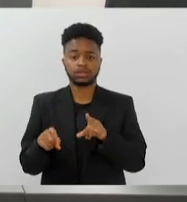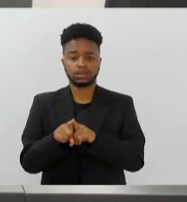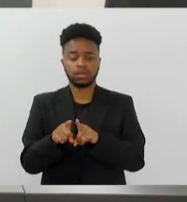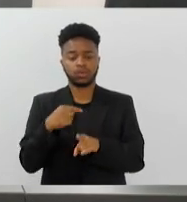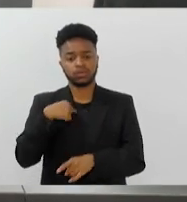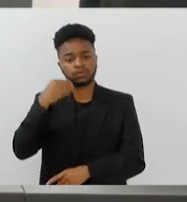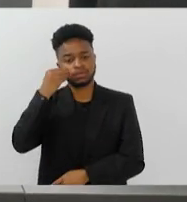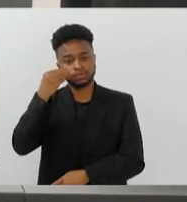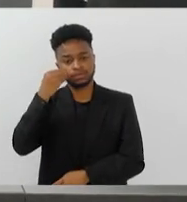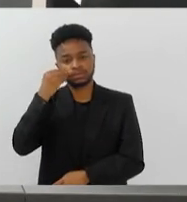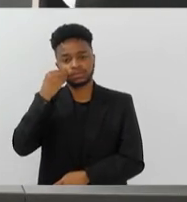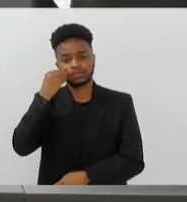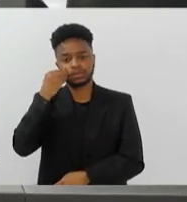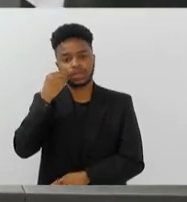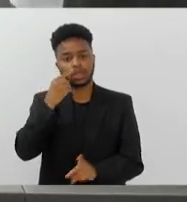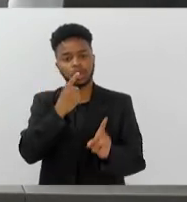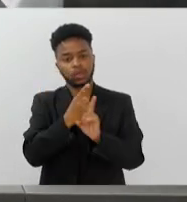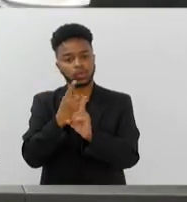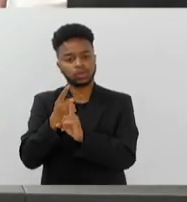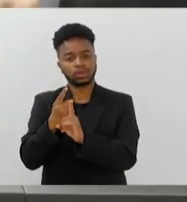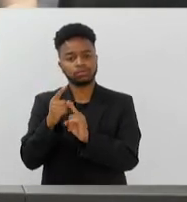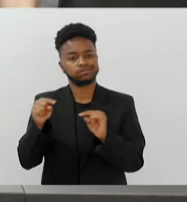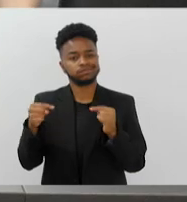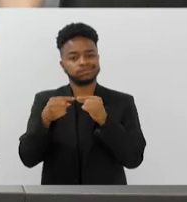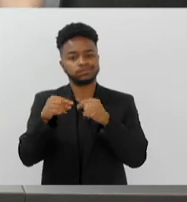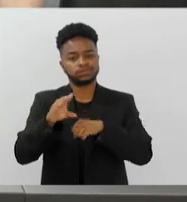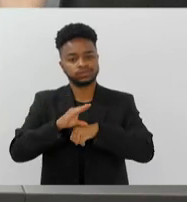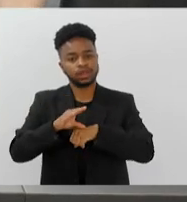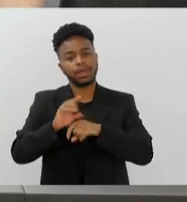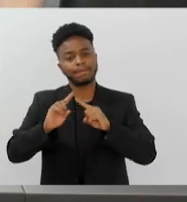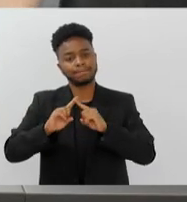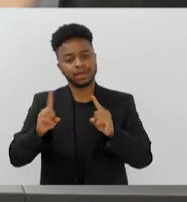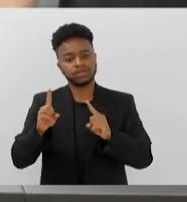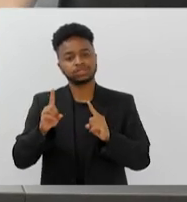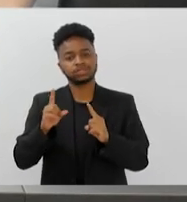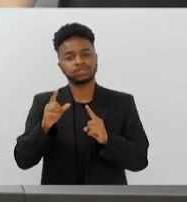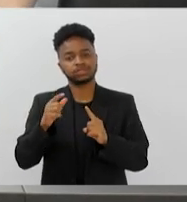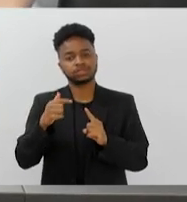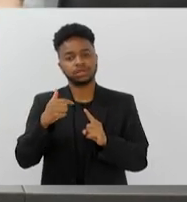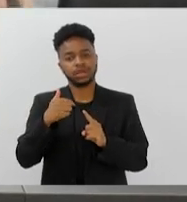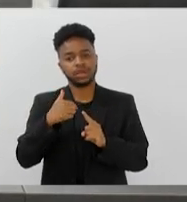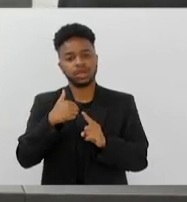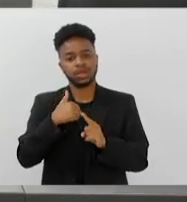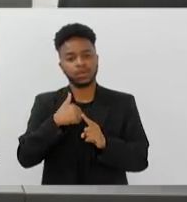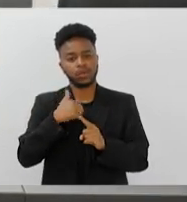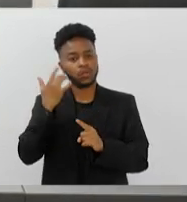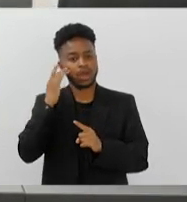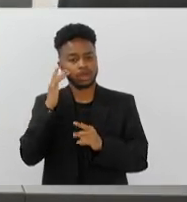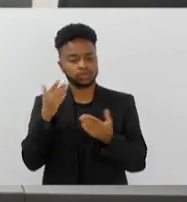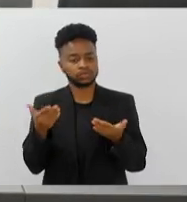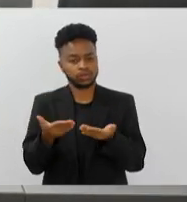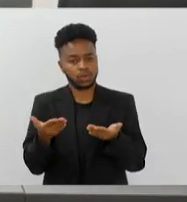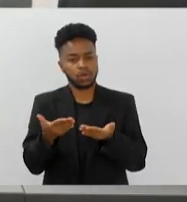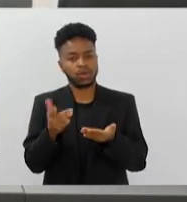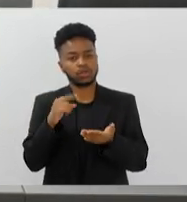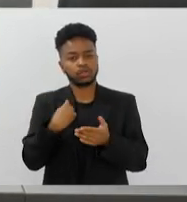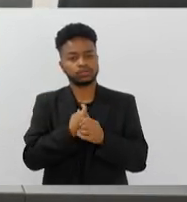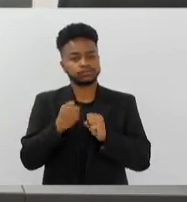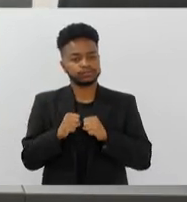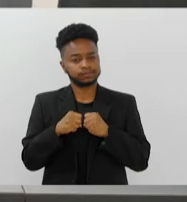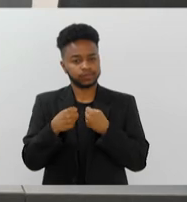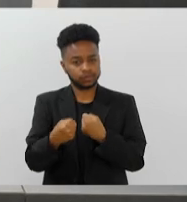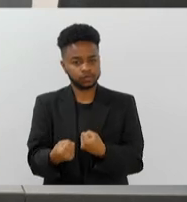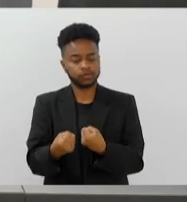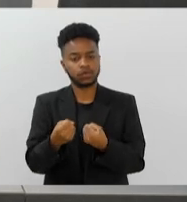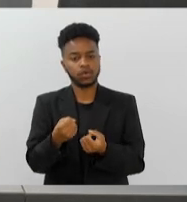tentado buscar uma constitucionalidade, eu passo a considerar, ainda mais agora nesse intento que temos feito, esse esforço que